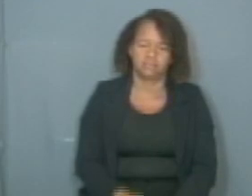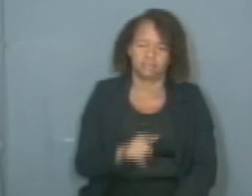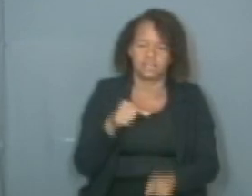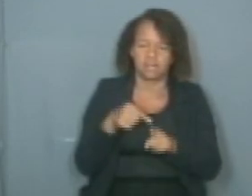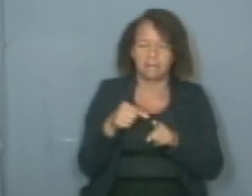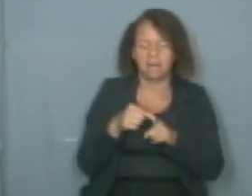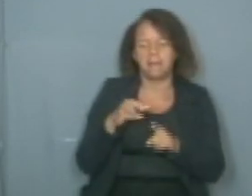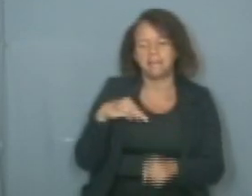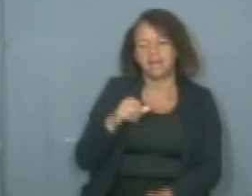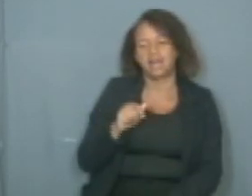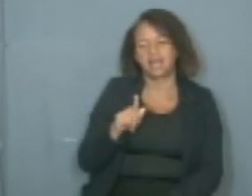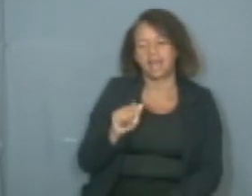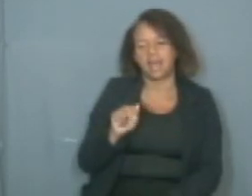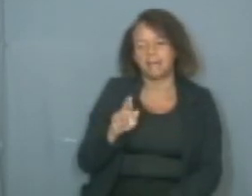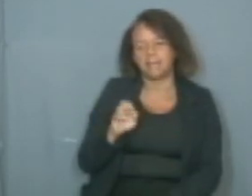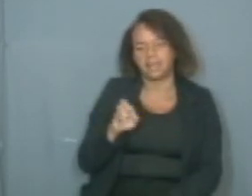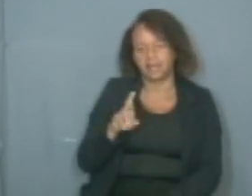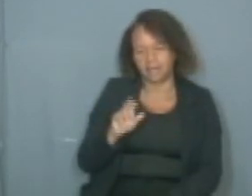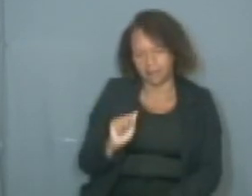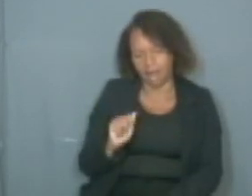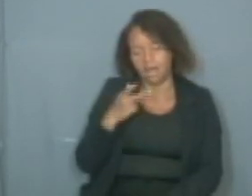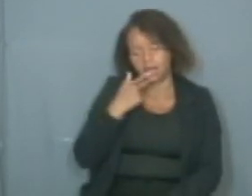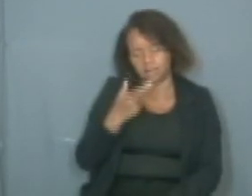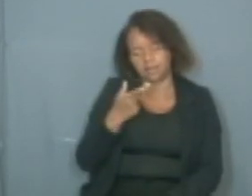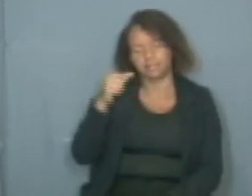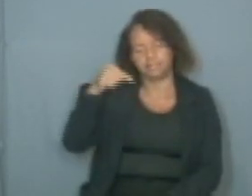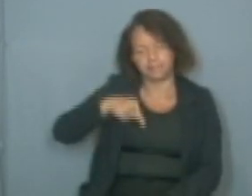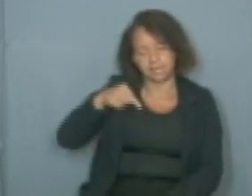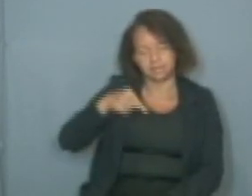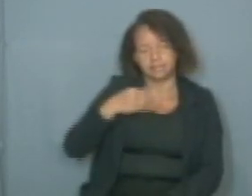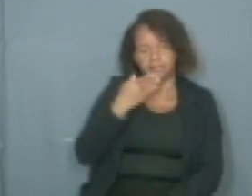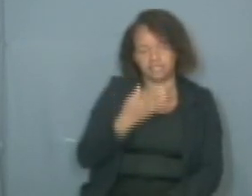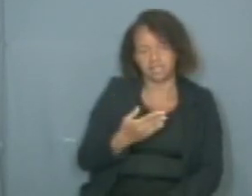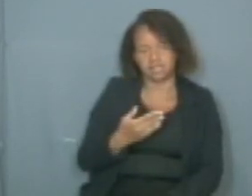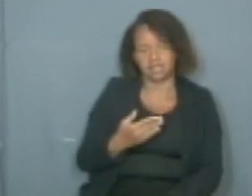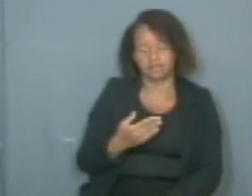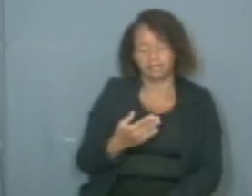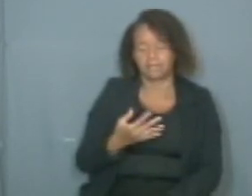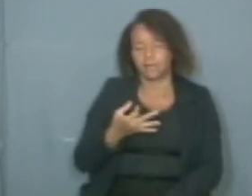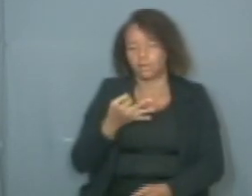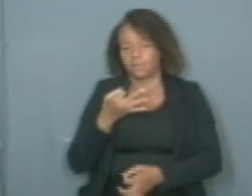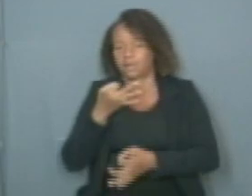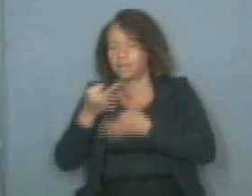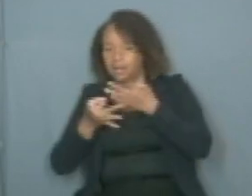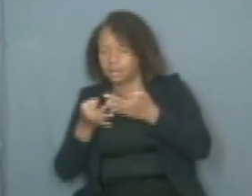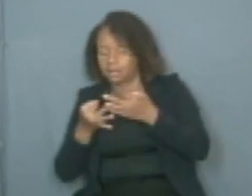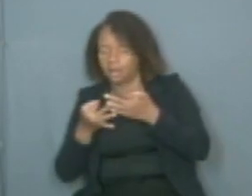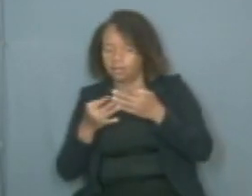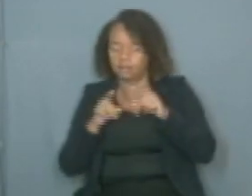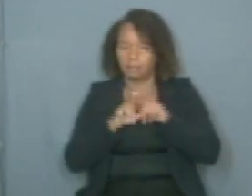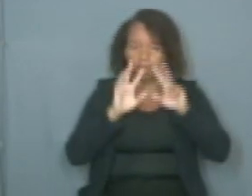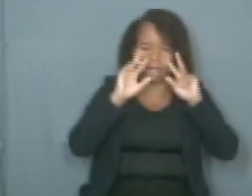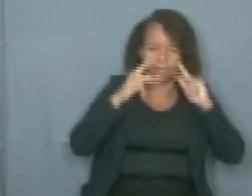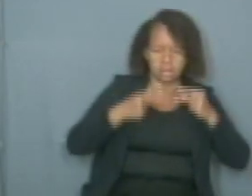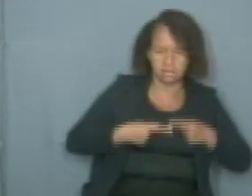bairro da Mangabeira. Aqui, eu preciso fazer uma crítica, ao mesmo tempo um reconhecimento. A prefeitura